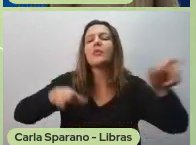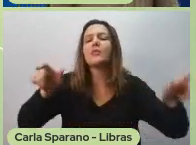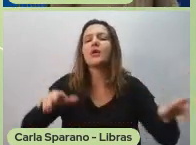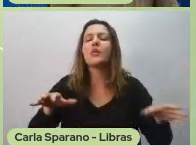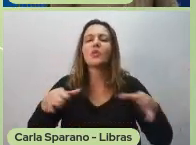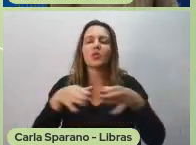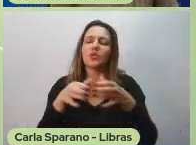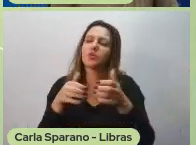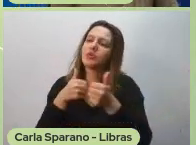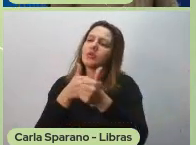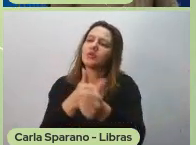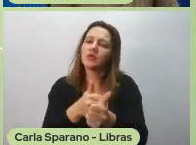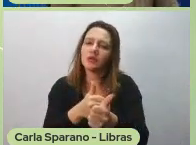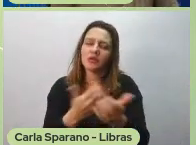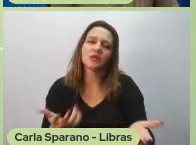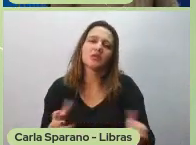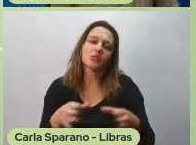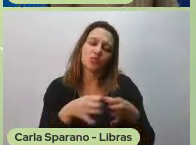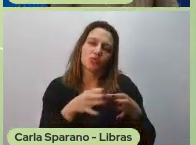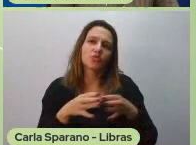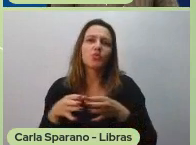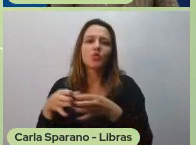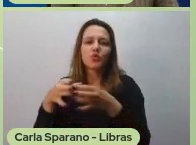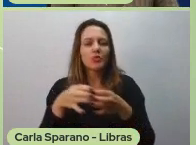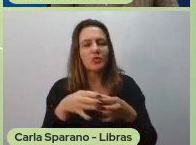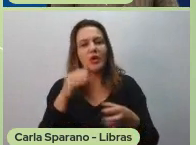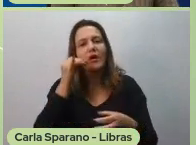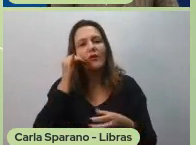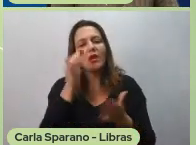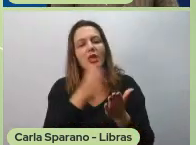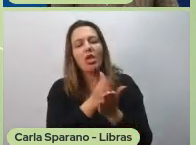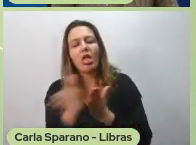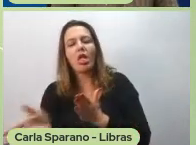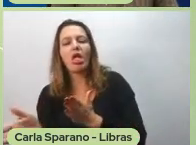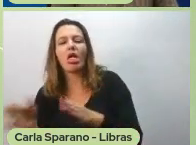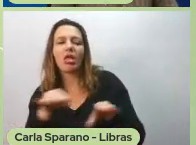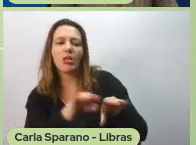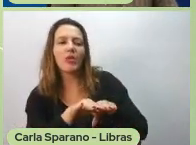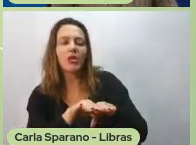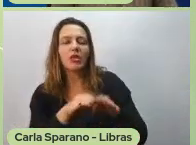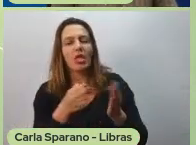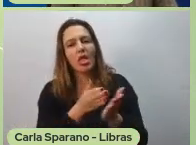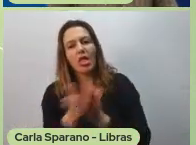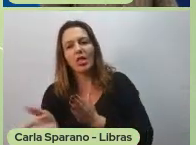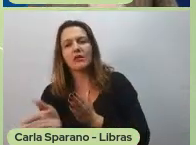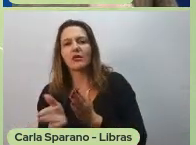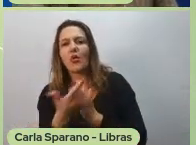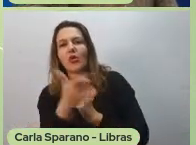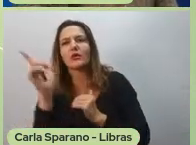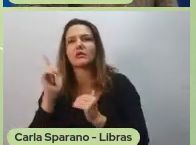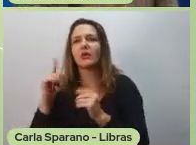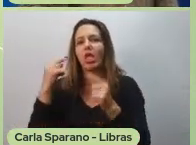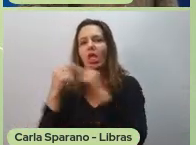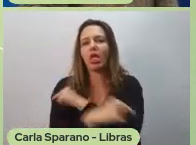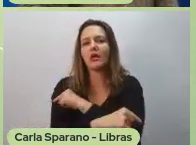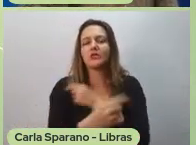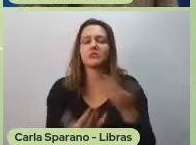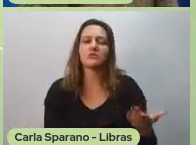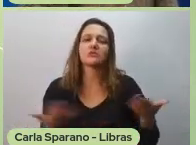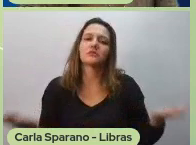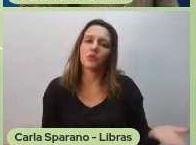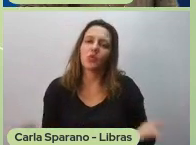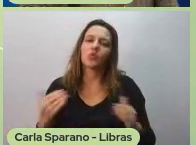comportamento de grupo para não desviar do padrão. Então, eu concordo que